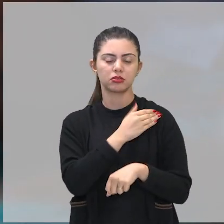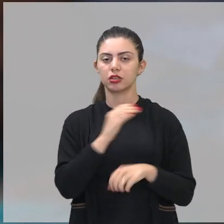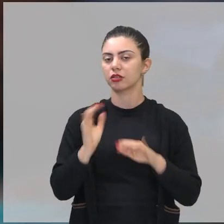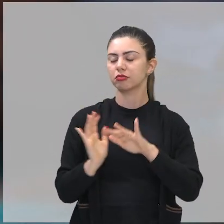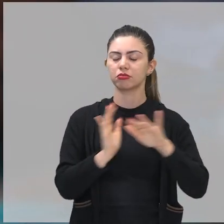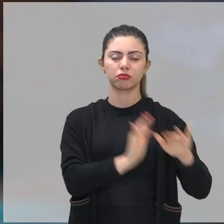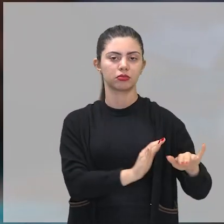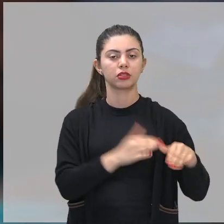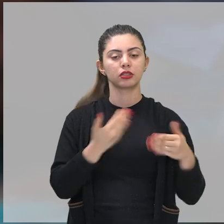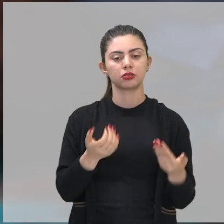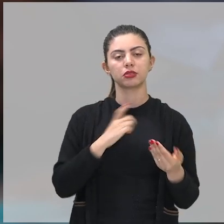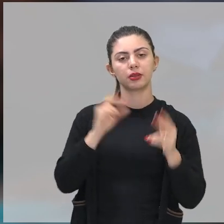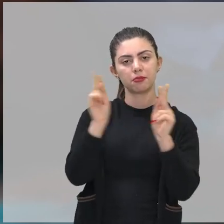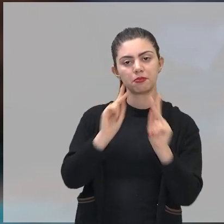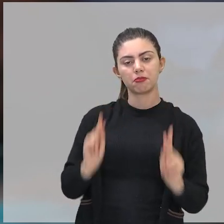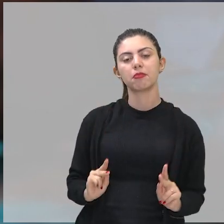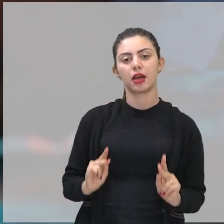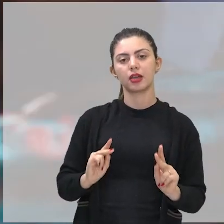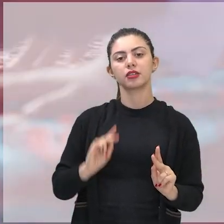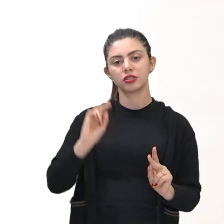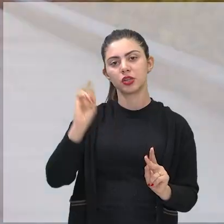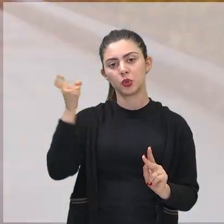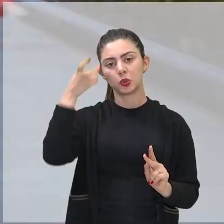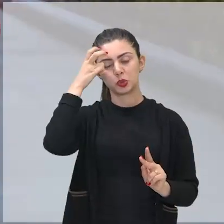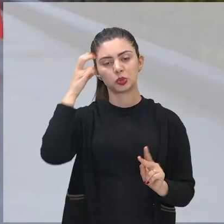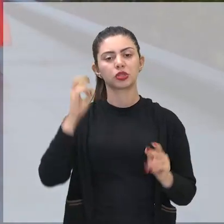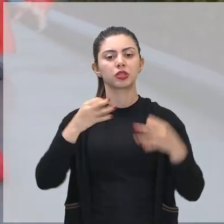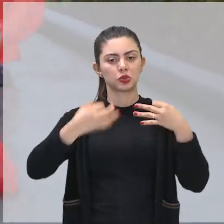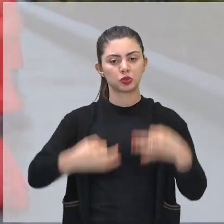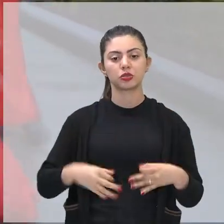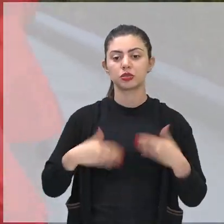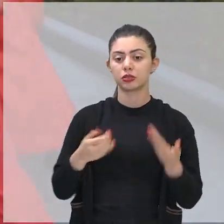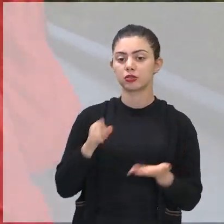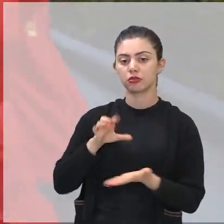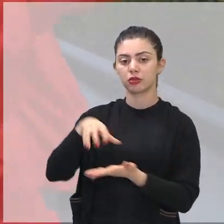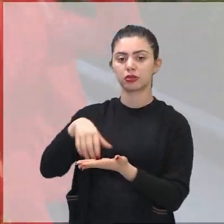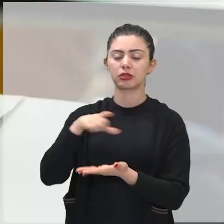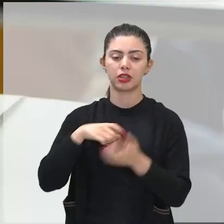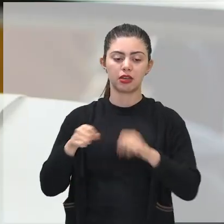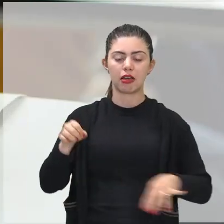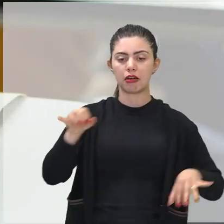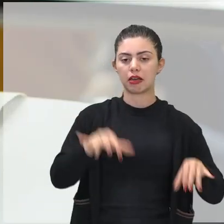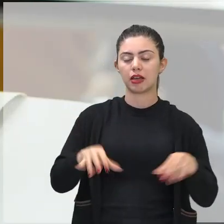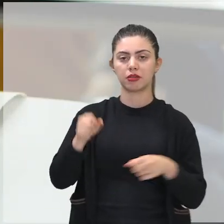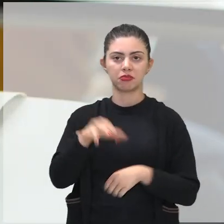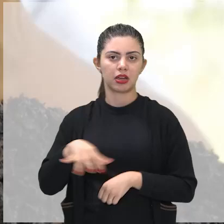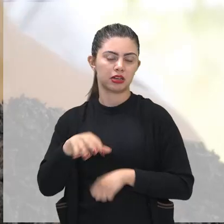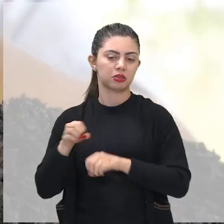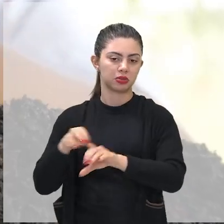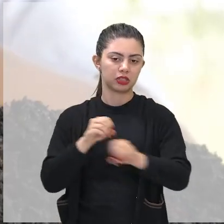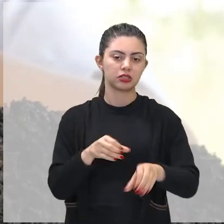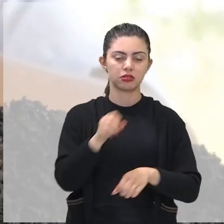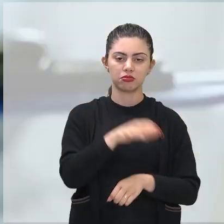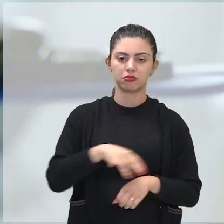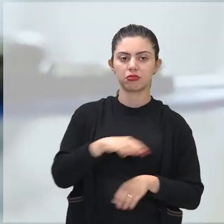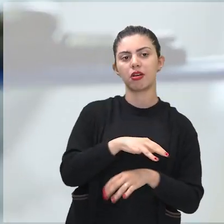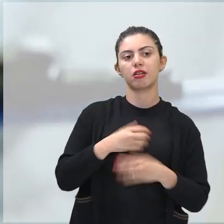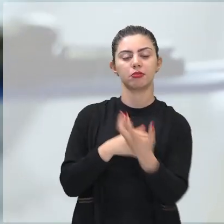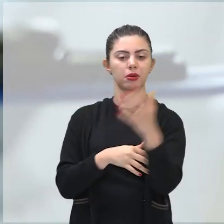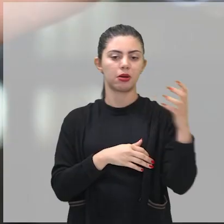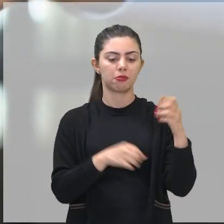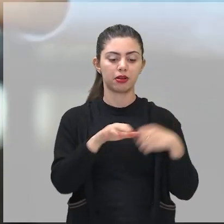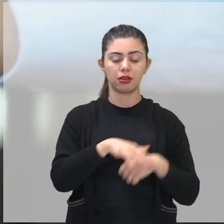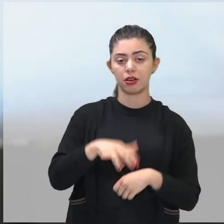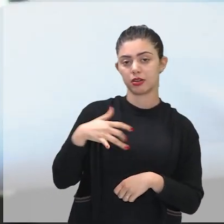paz, justiça e cura para a Terra. A URI atua em diversas áreas como educação, meio ambiente,